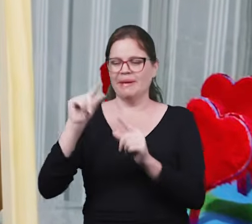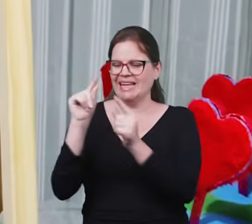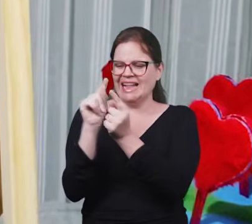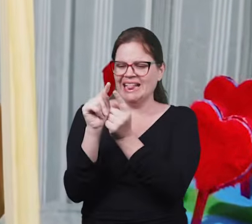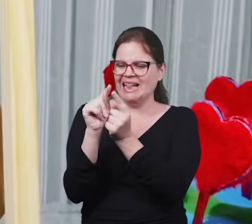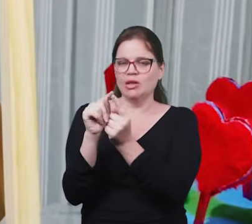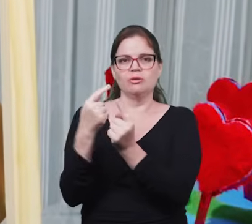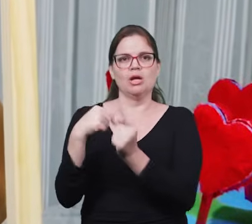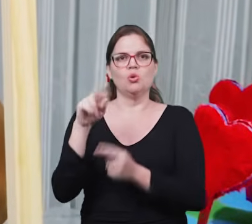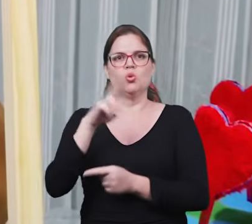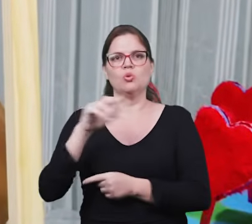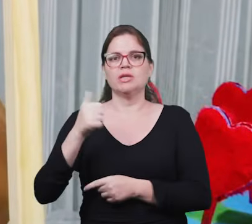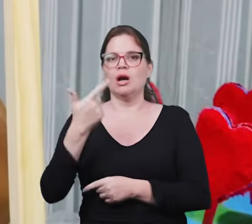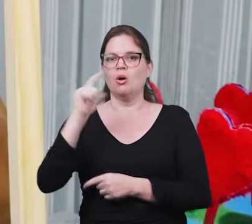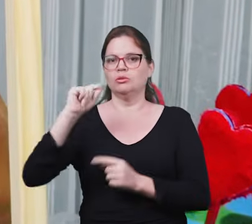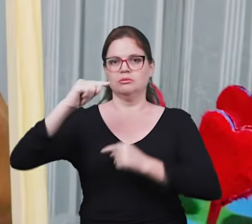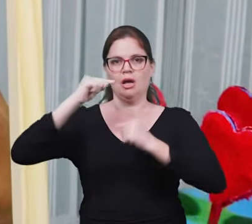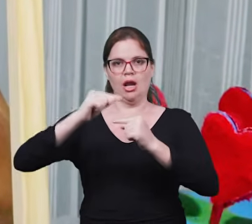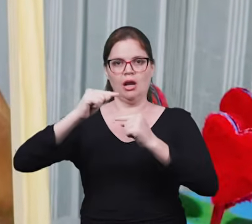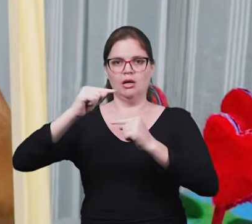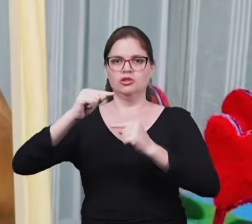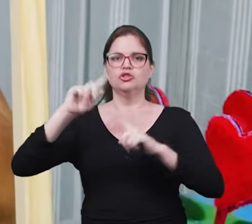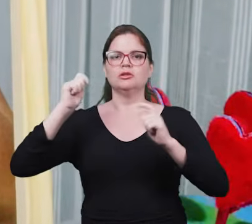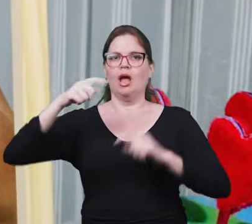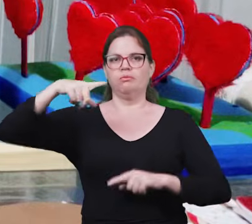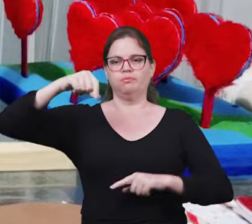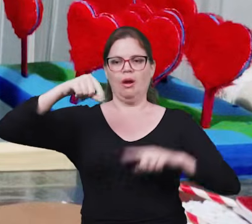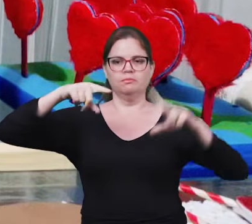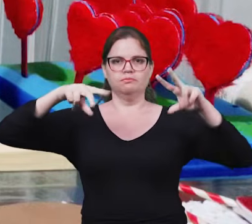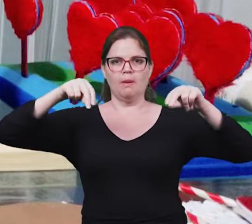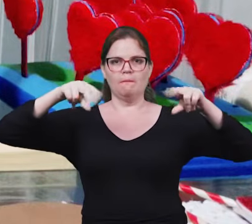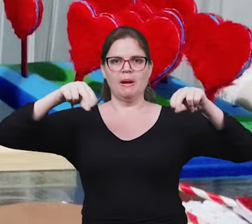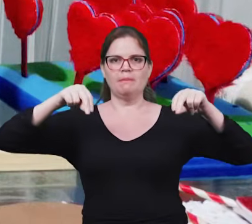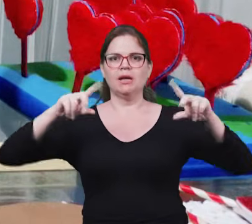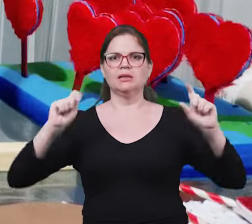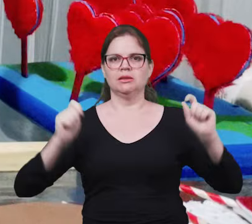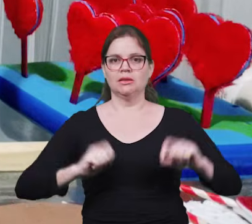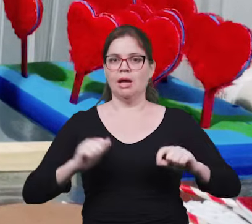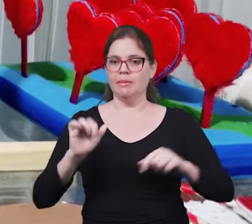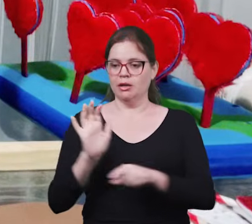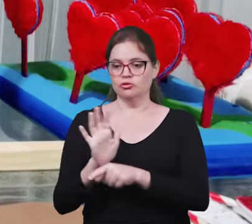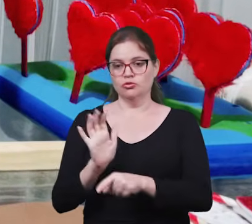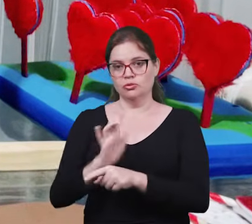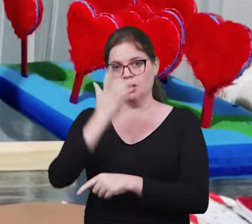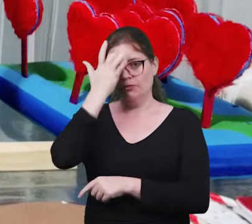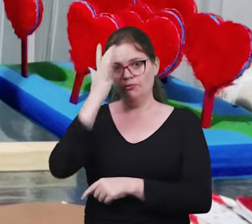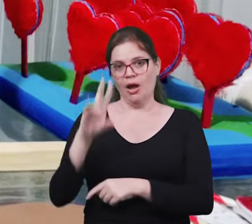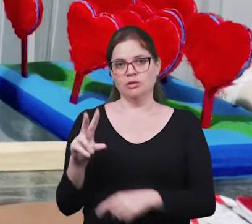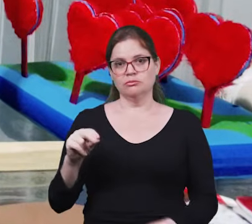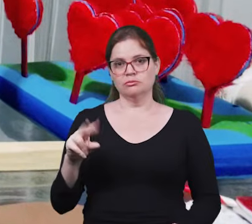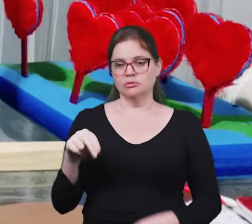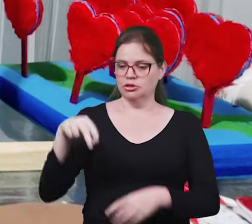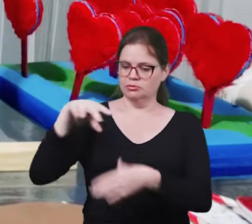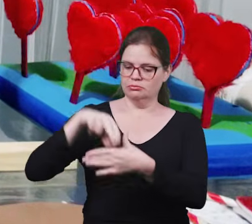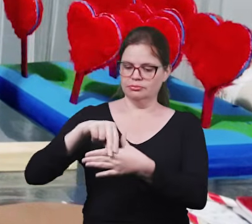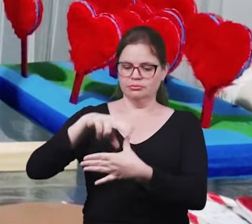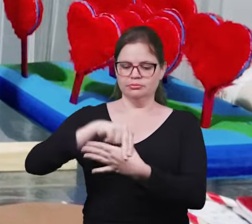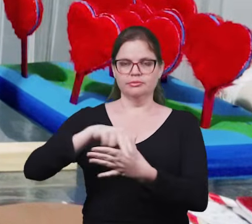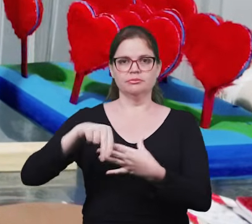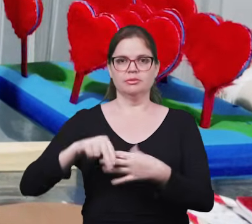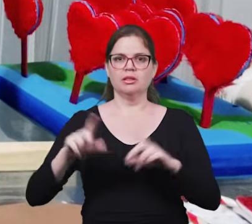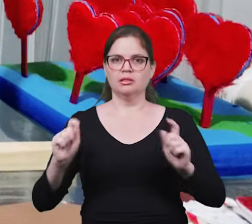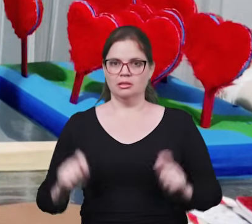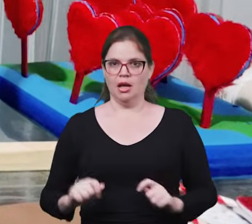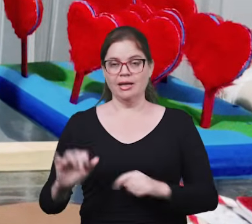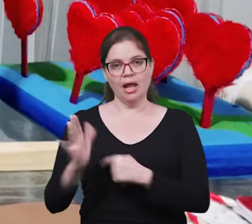pregadores mais fáceis de ser trabalhados, maiores, para facilitar essa mobilidade da criança. E ela pode participar da aula ativamente